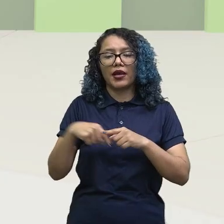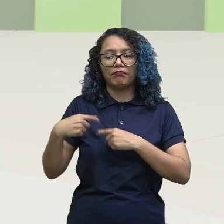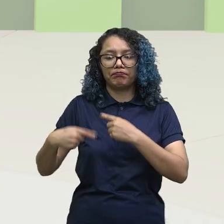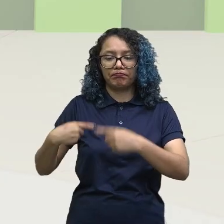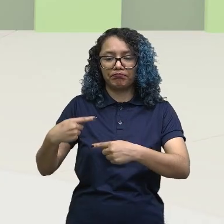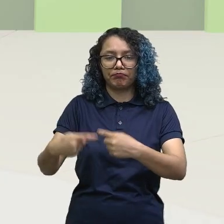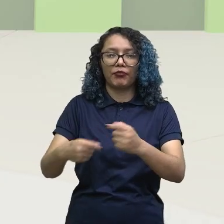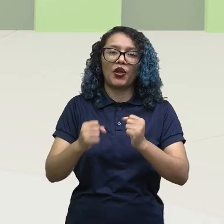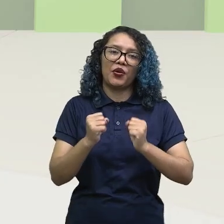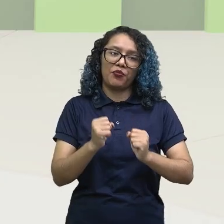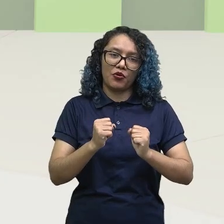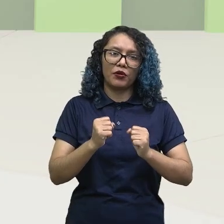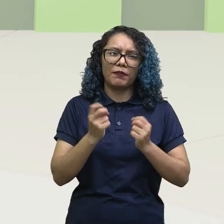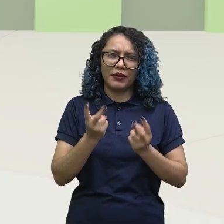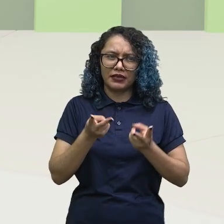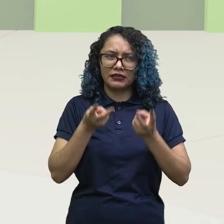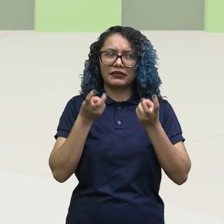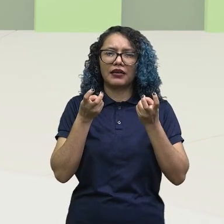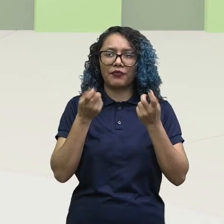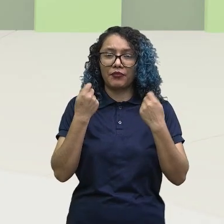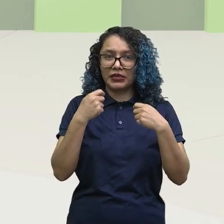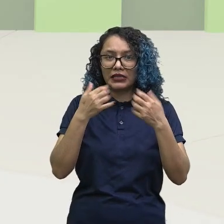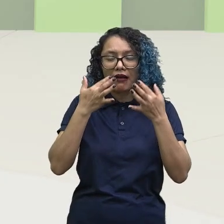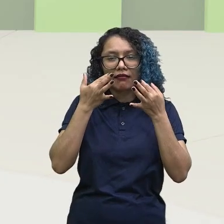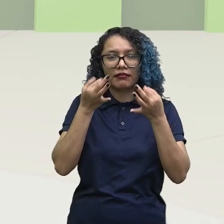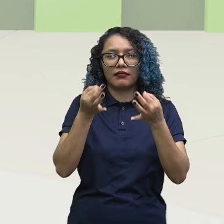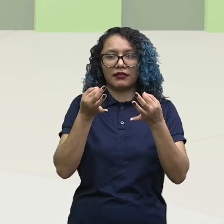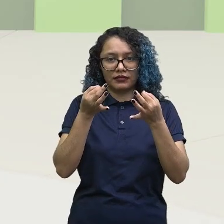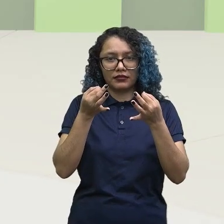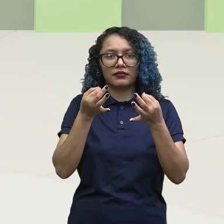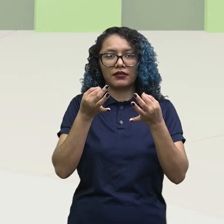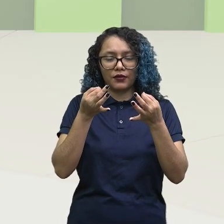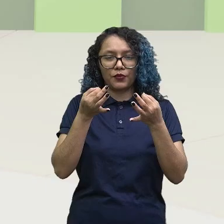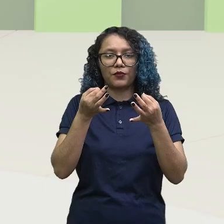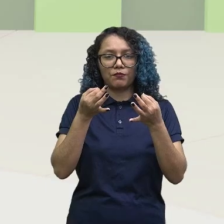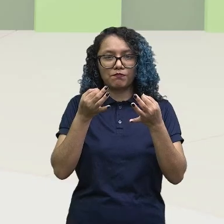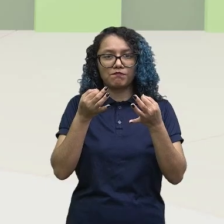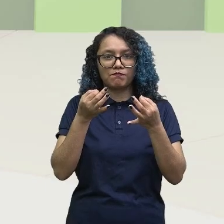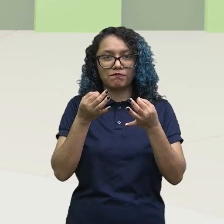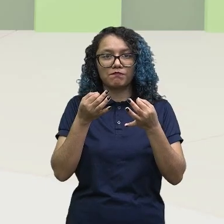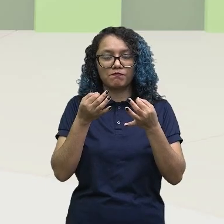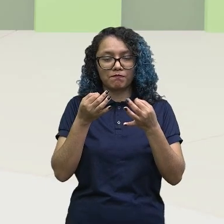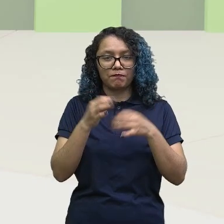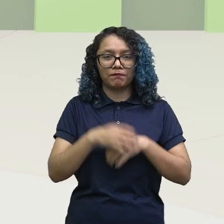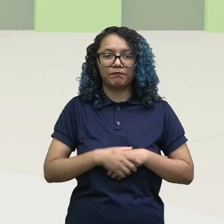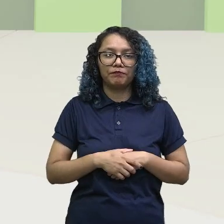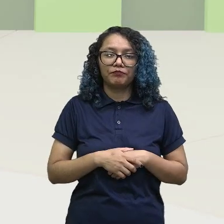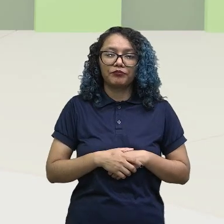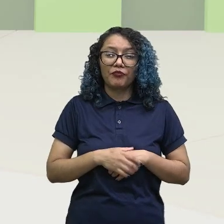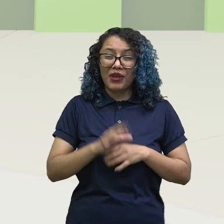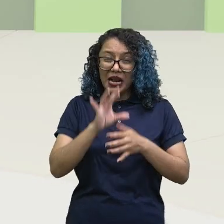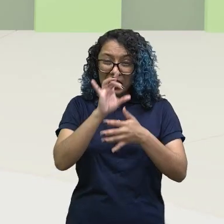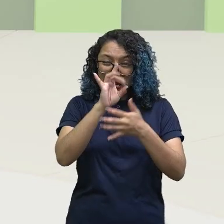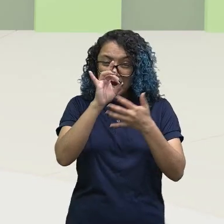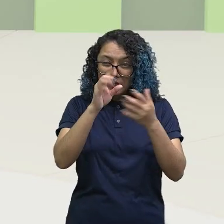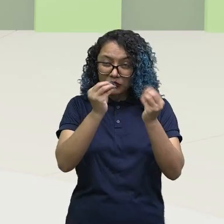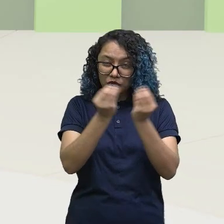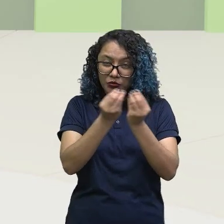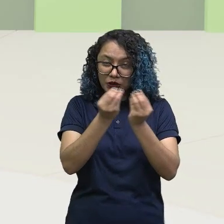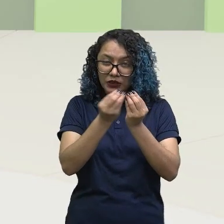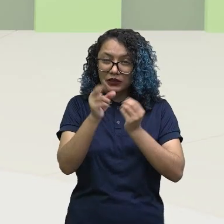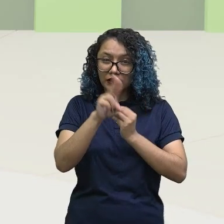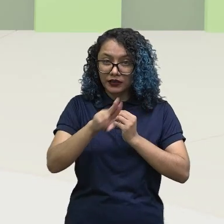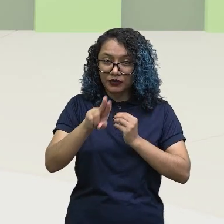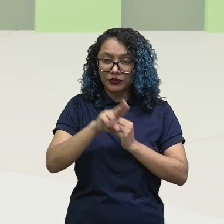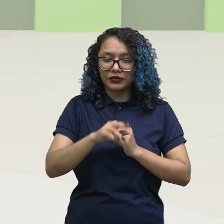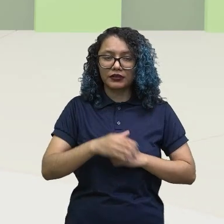Então, note como a gente tem que ter uma atenção maior em relação a cada substância que a gente está utilizando, tá?